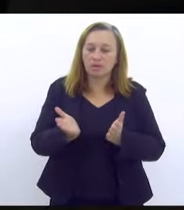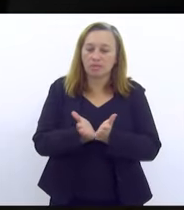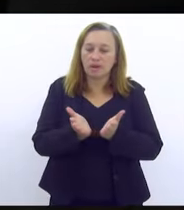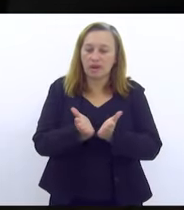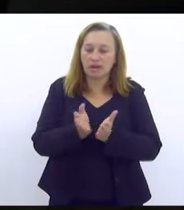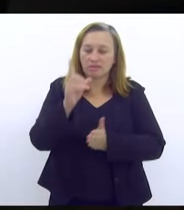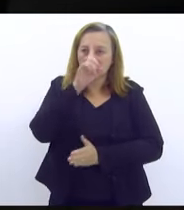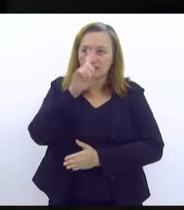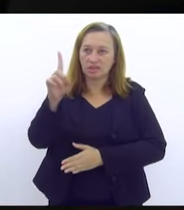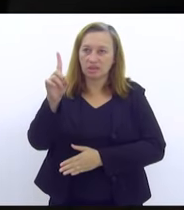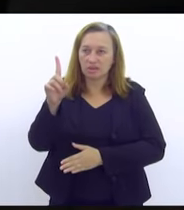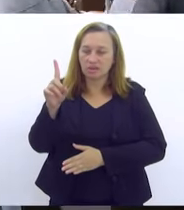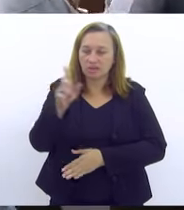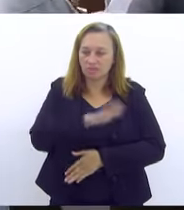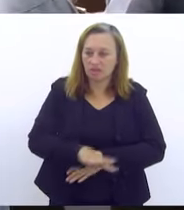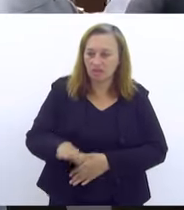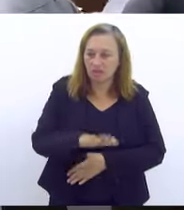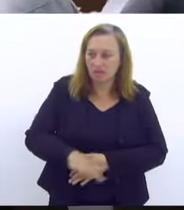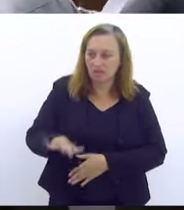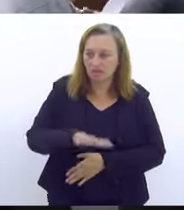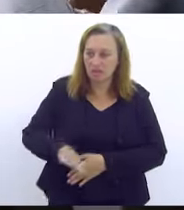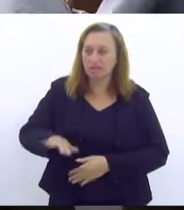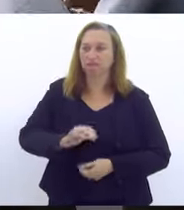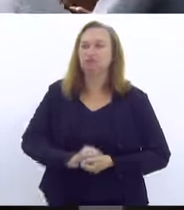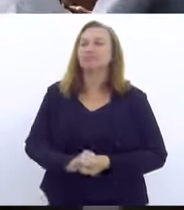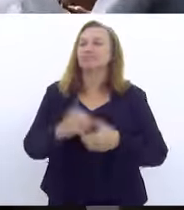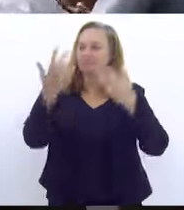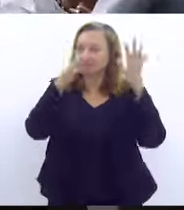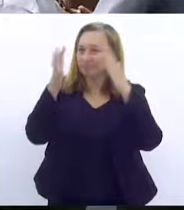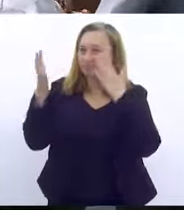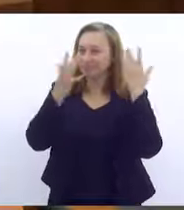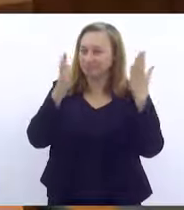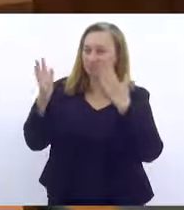salva de palmas para todas vocês.